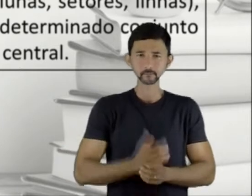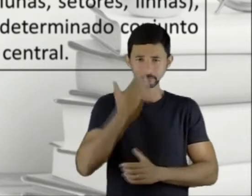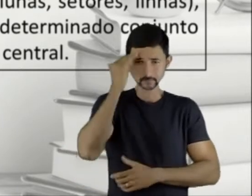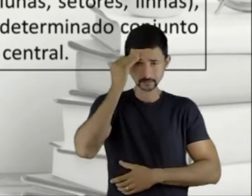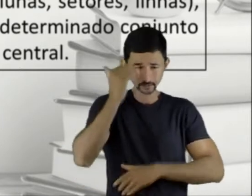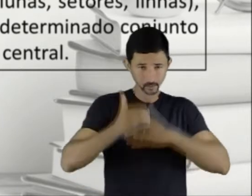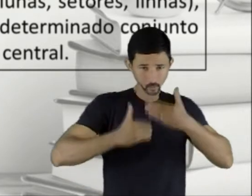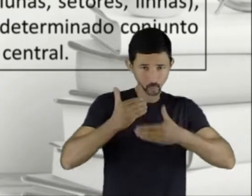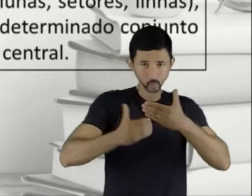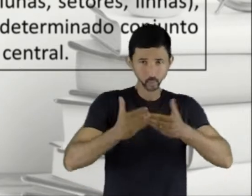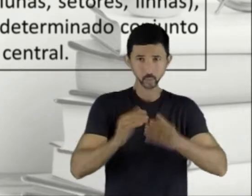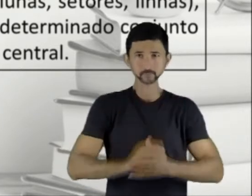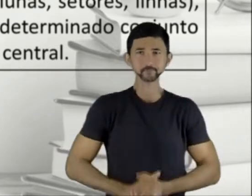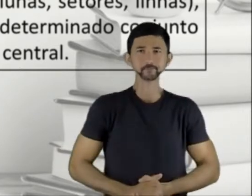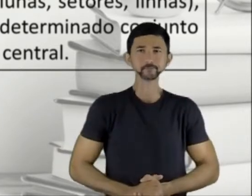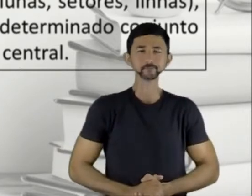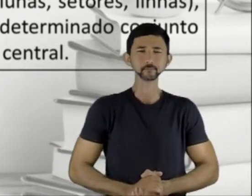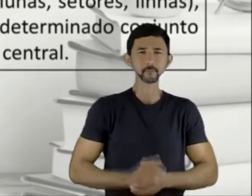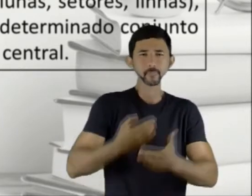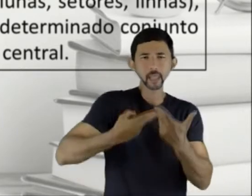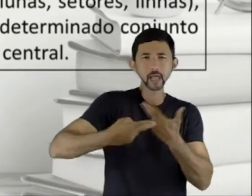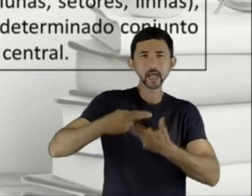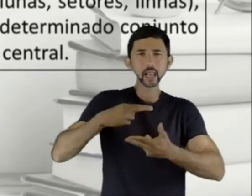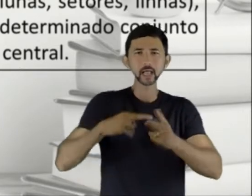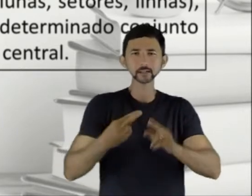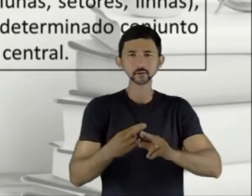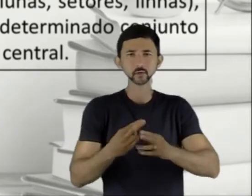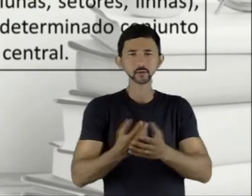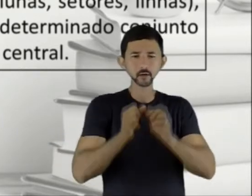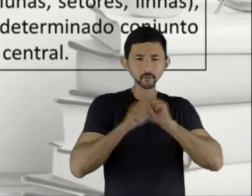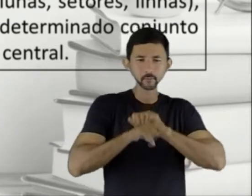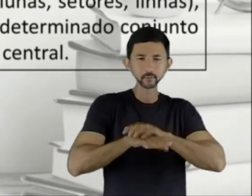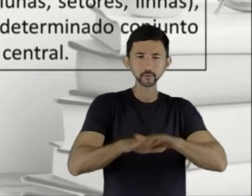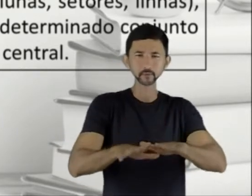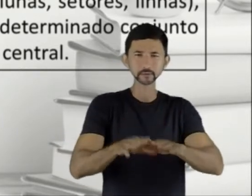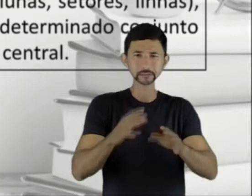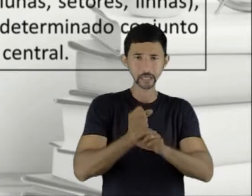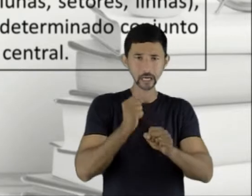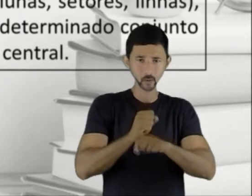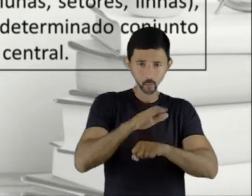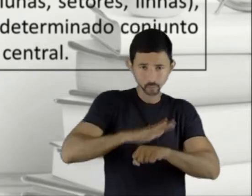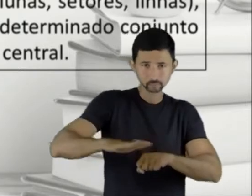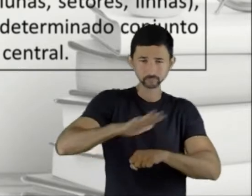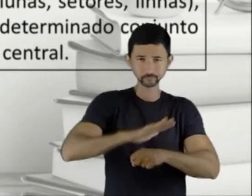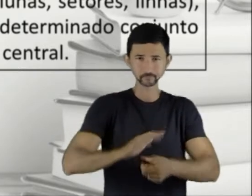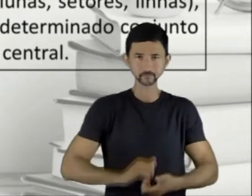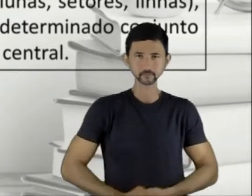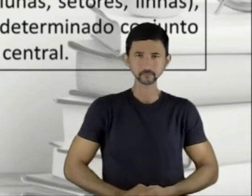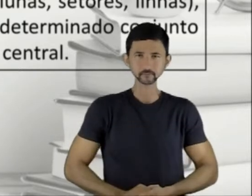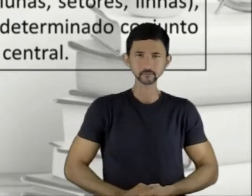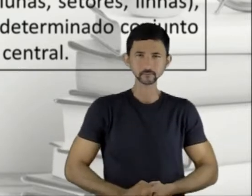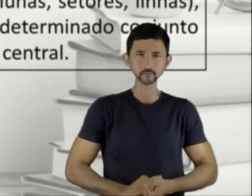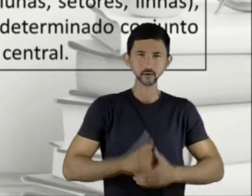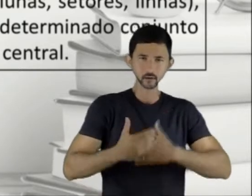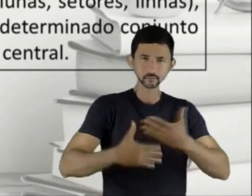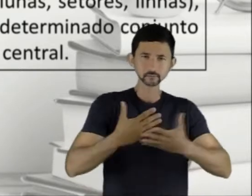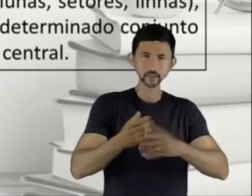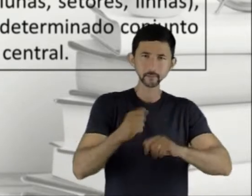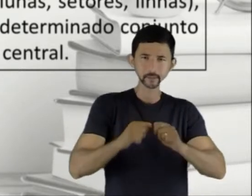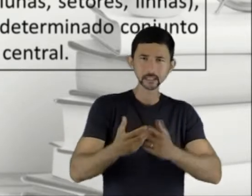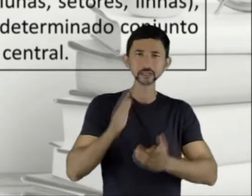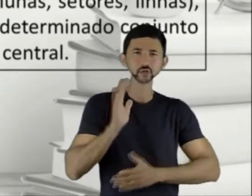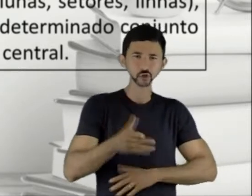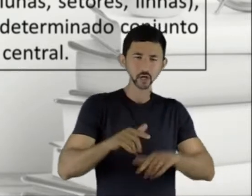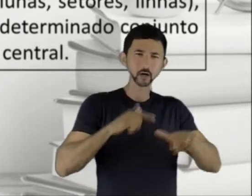seus significados e relacioná-los com a dispersão de dados, indicada pela amplitude. Observa que essa habilidade a gente